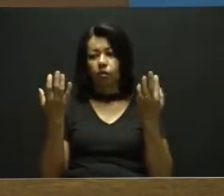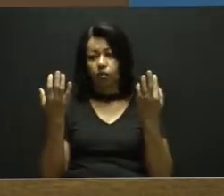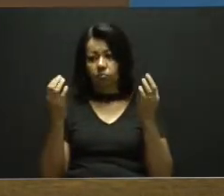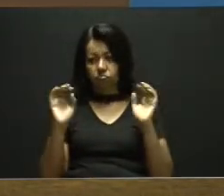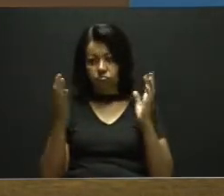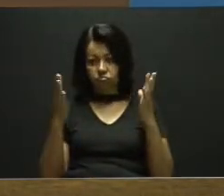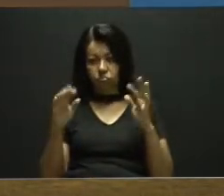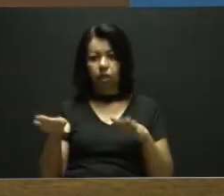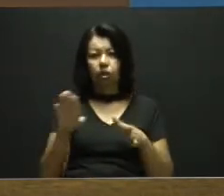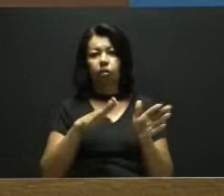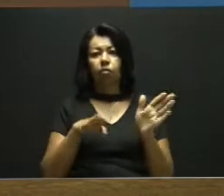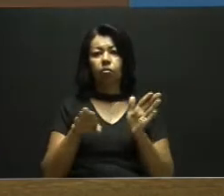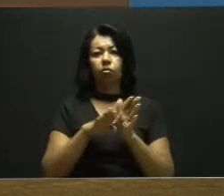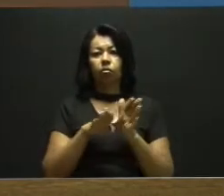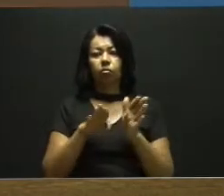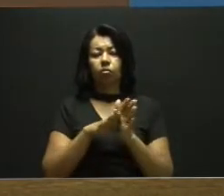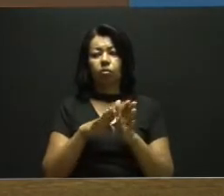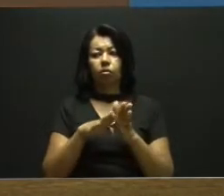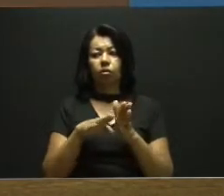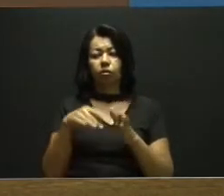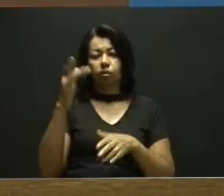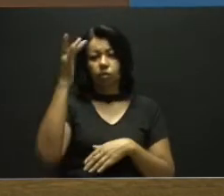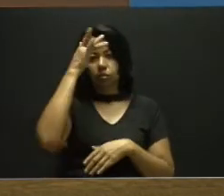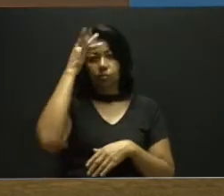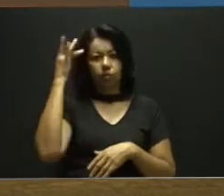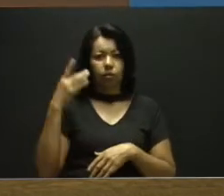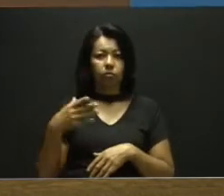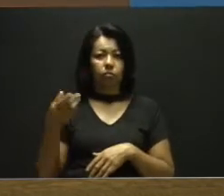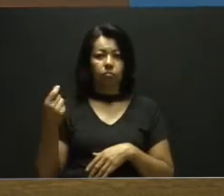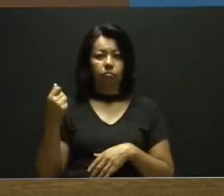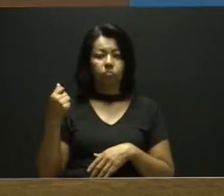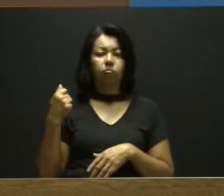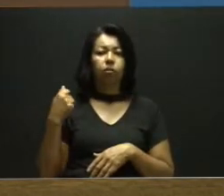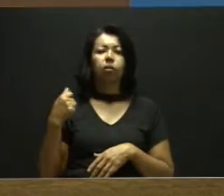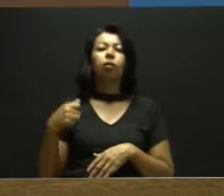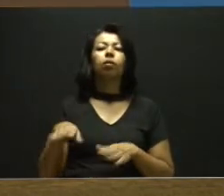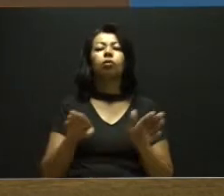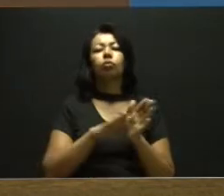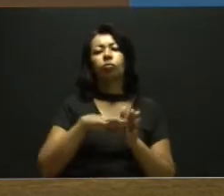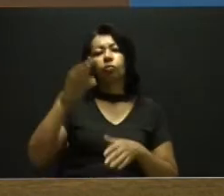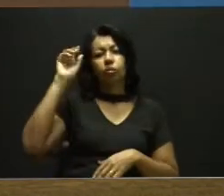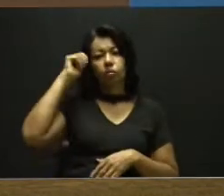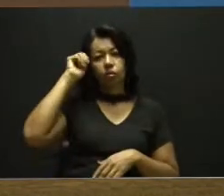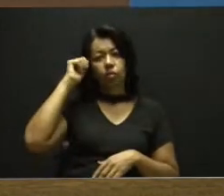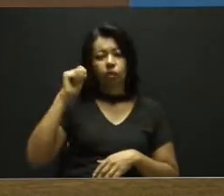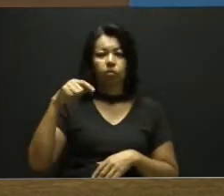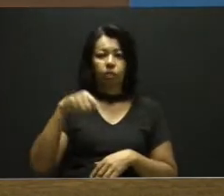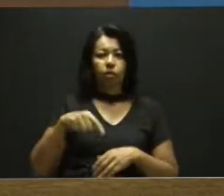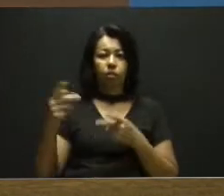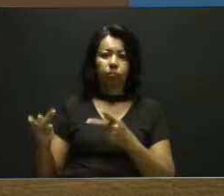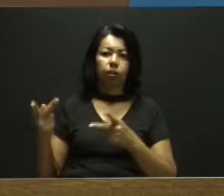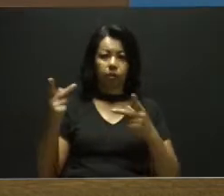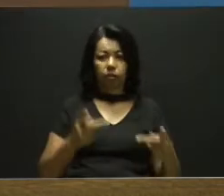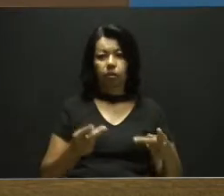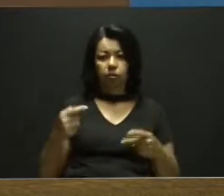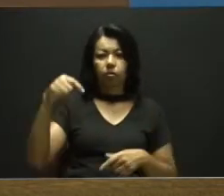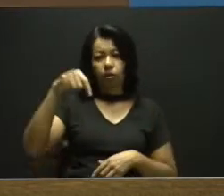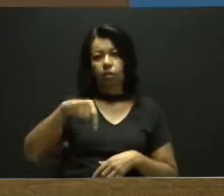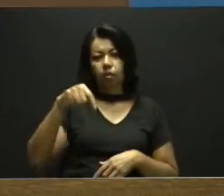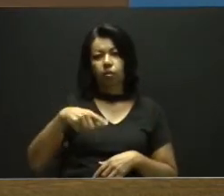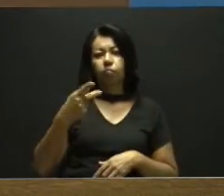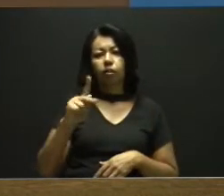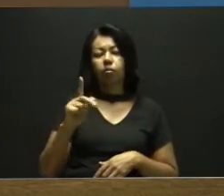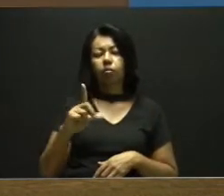toda a minha testar a habilidade ea de todos os negros aqui presente estou aqui pelos que